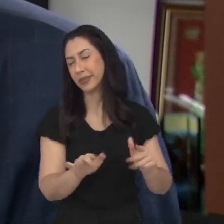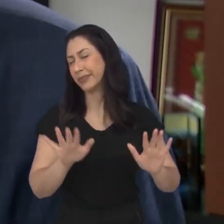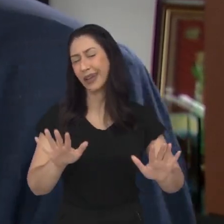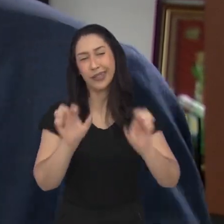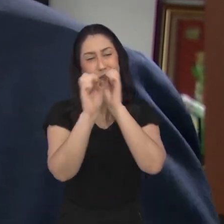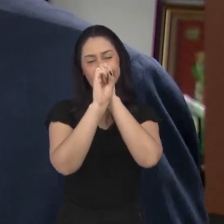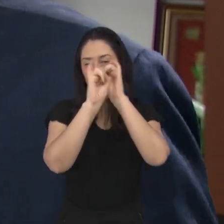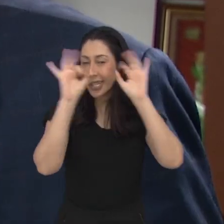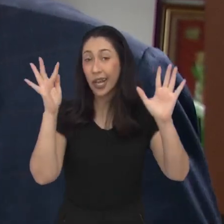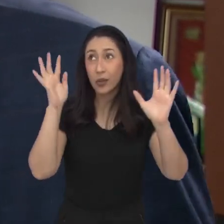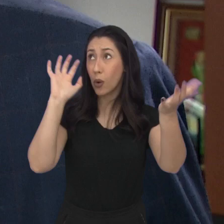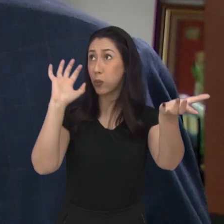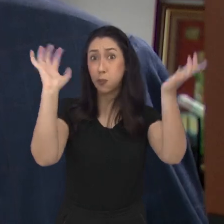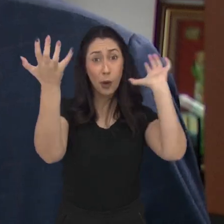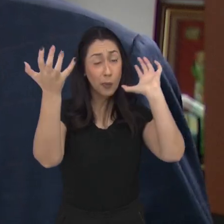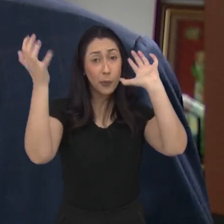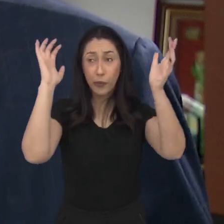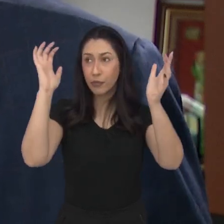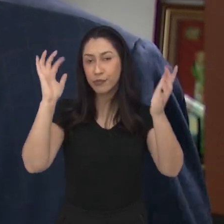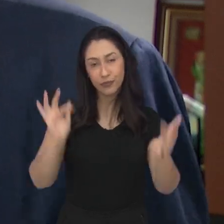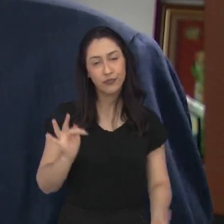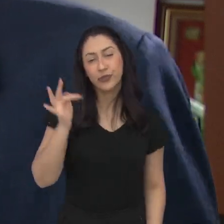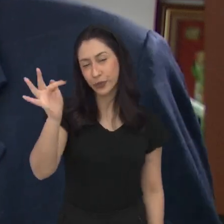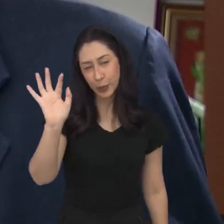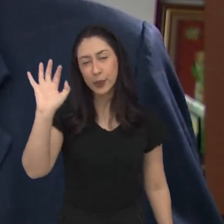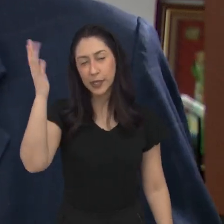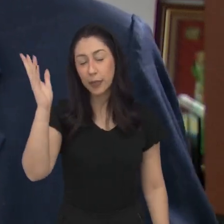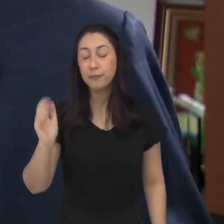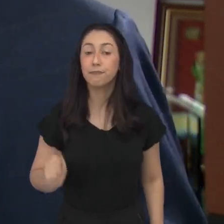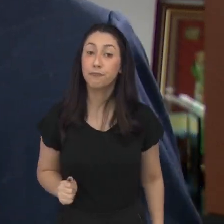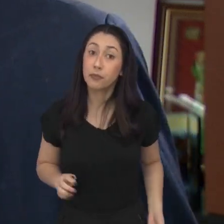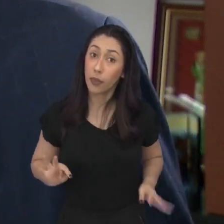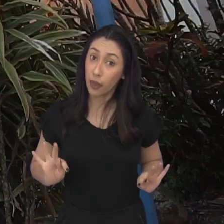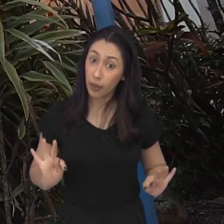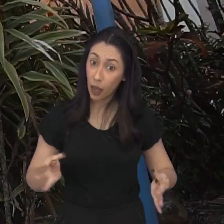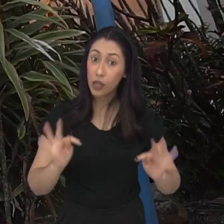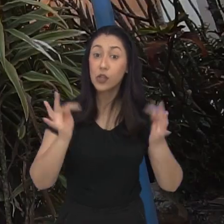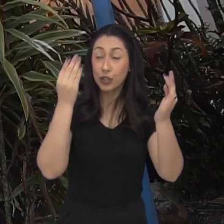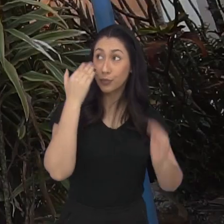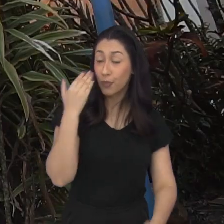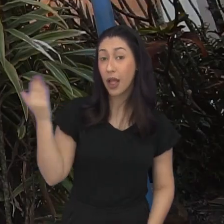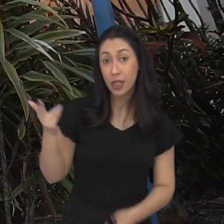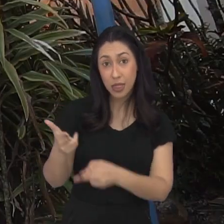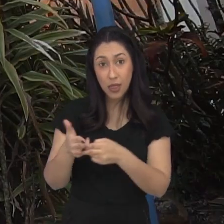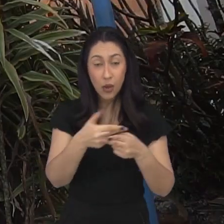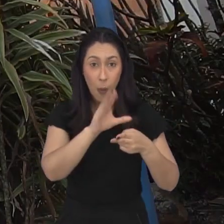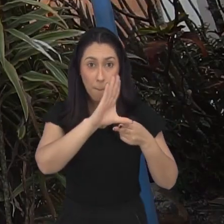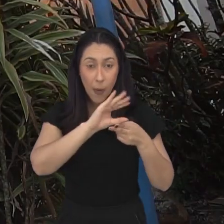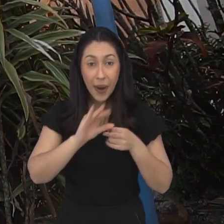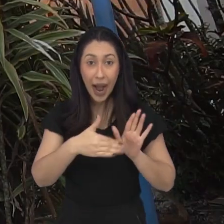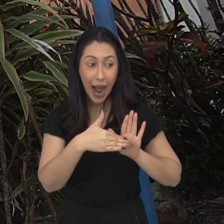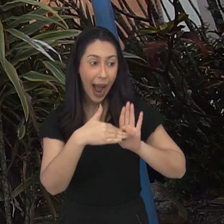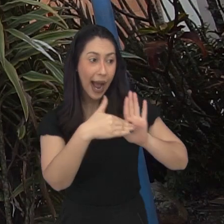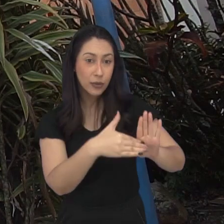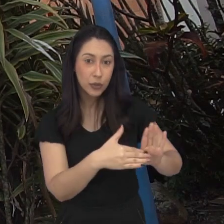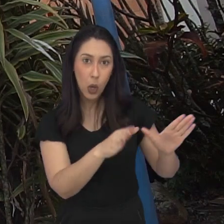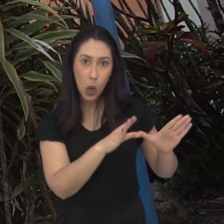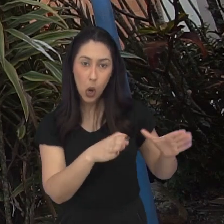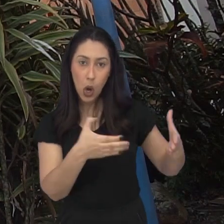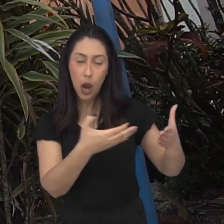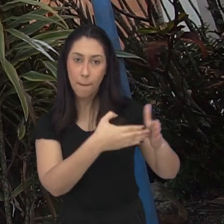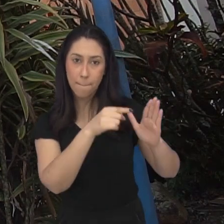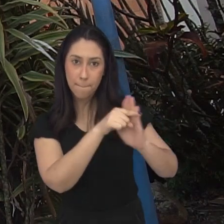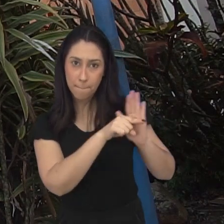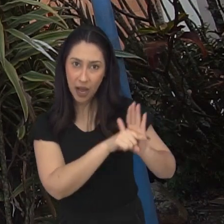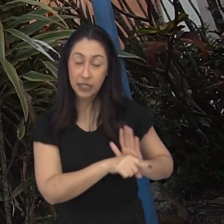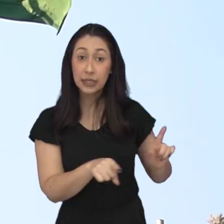por isso. Mas isso é um efeito claro das mudanças climáticas que vem aí, né? Toda a tecnologia do INPE atende tanto a